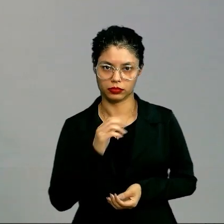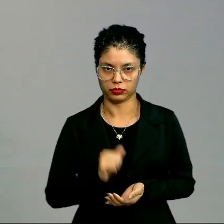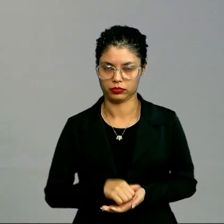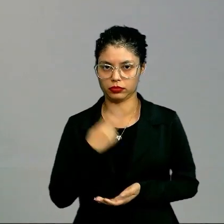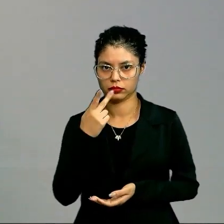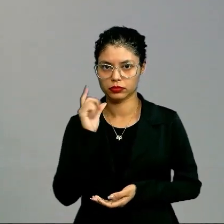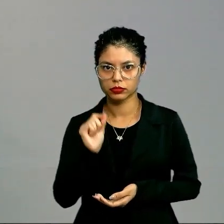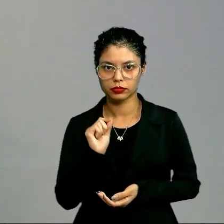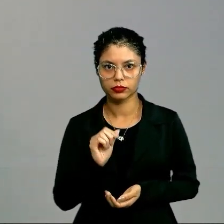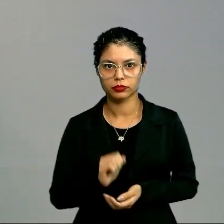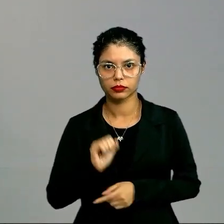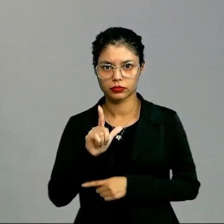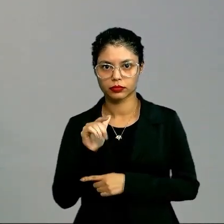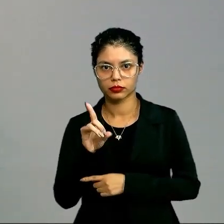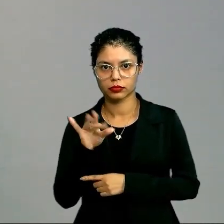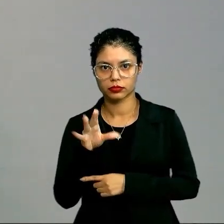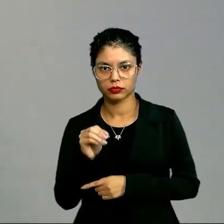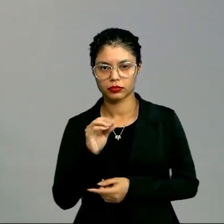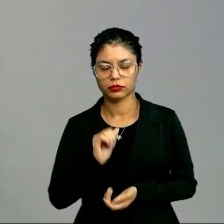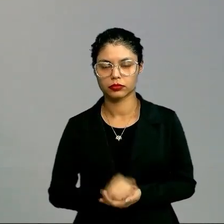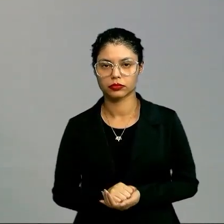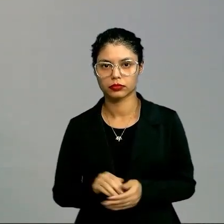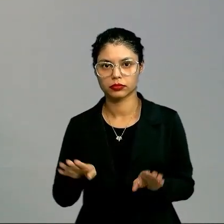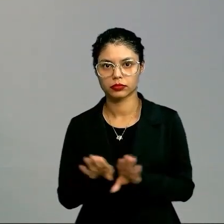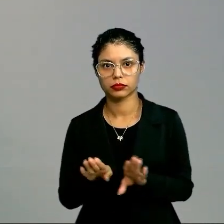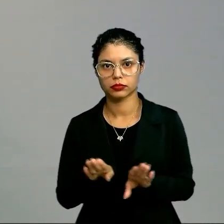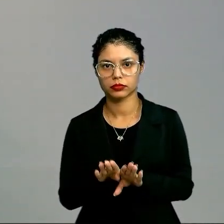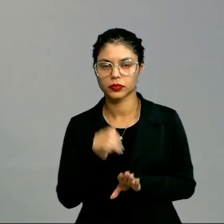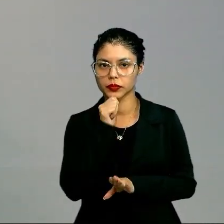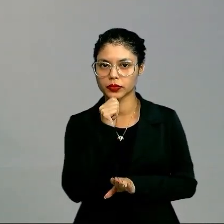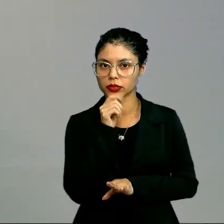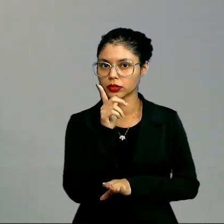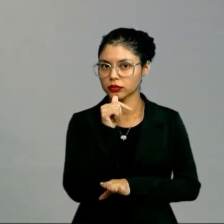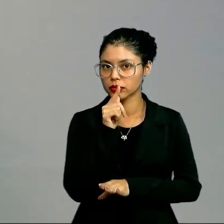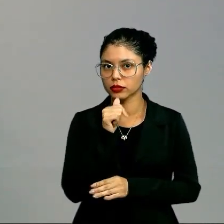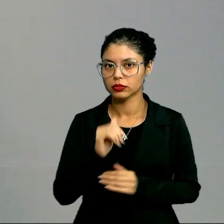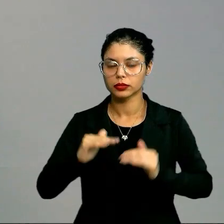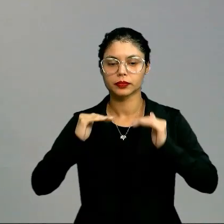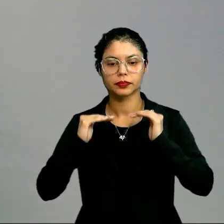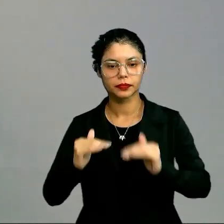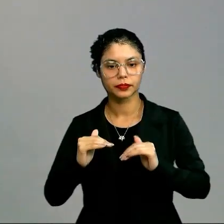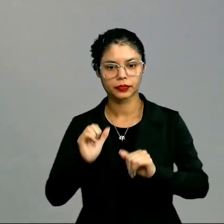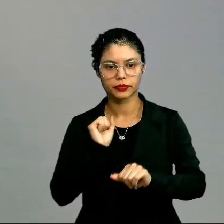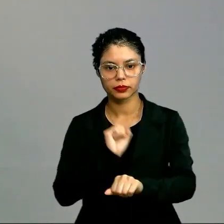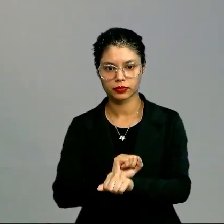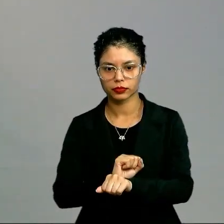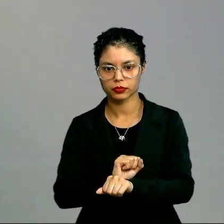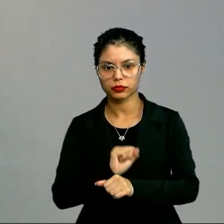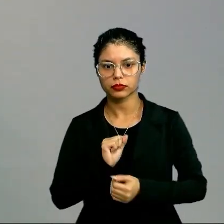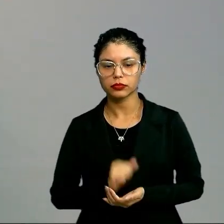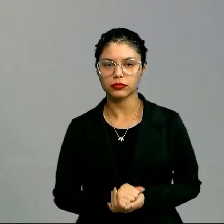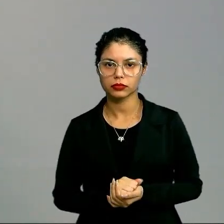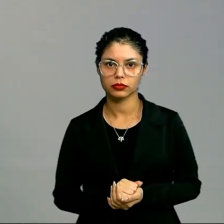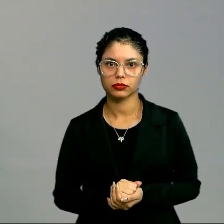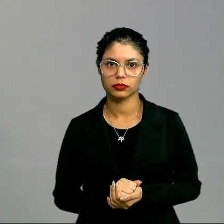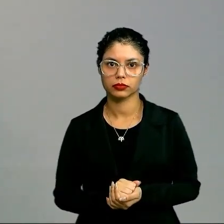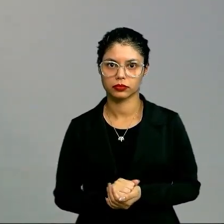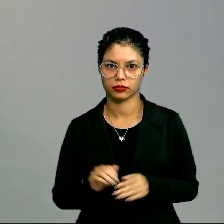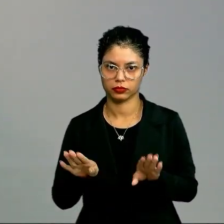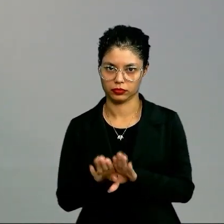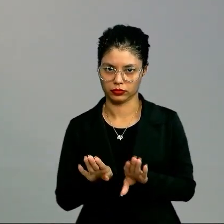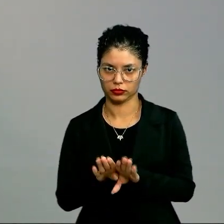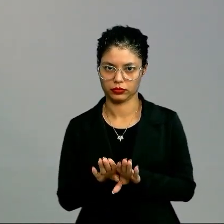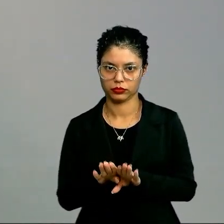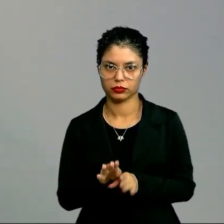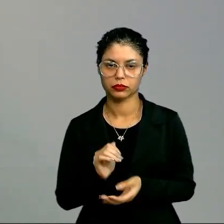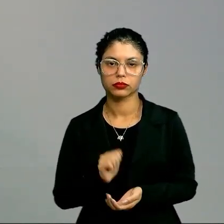para a gente imaginar um lago. Então, ao imaginar um lago, a água está bem paradinha. Aqui na nossa região, esse lago é um açude, né? Então,